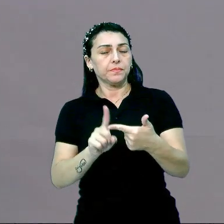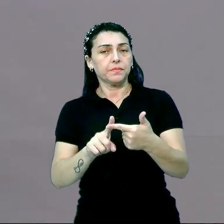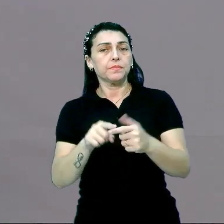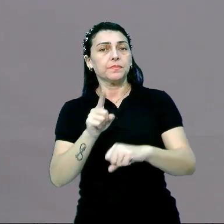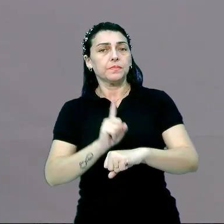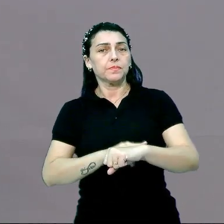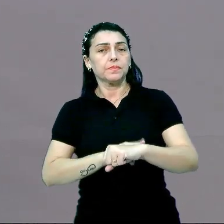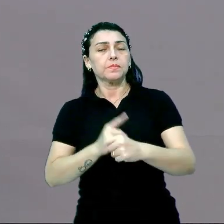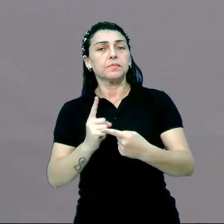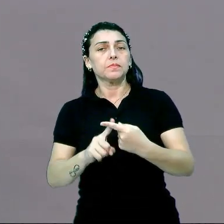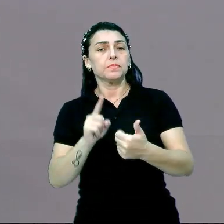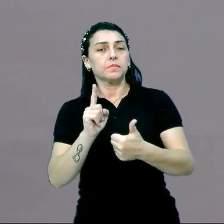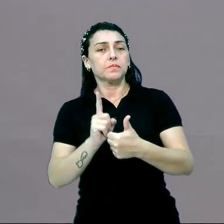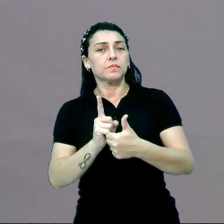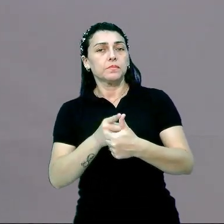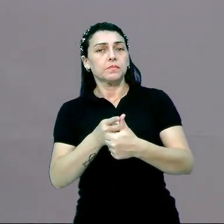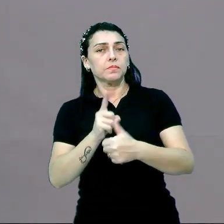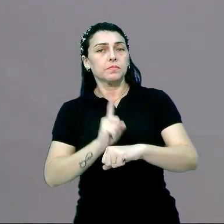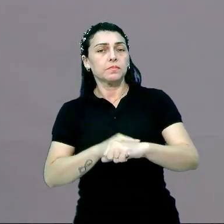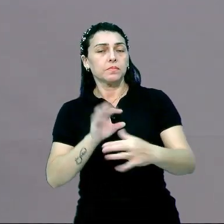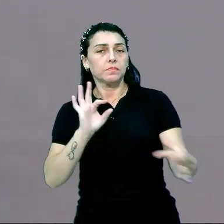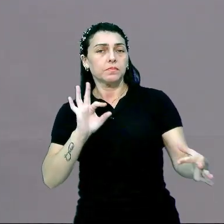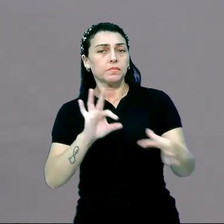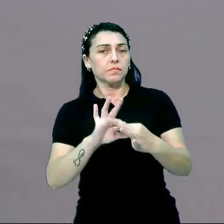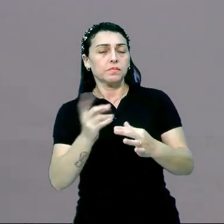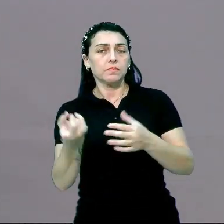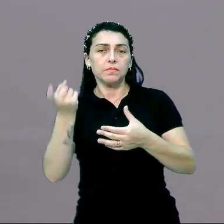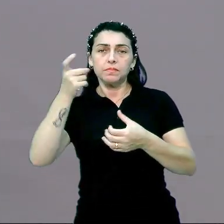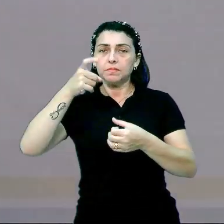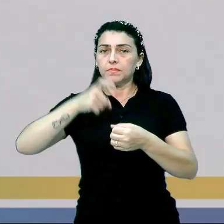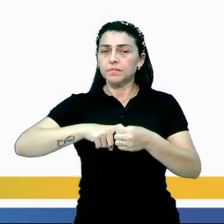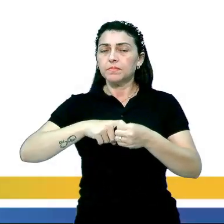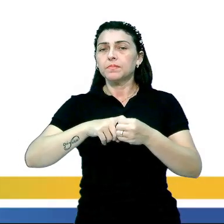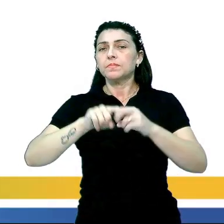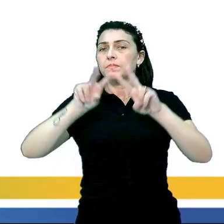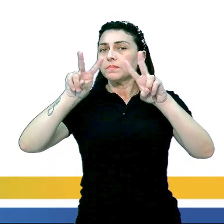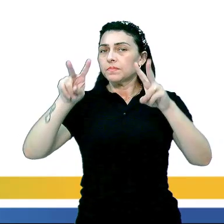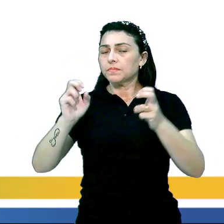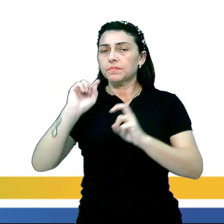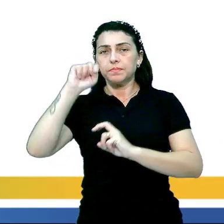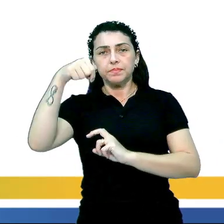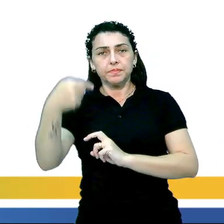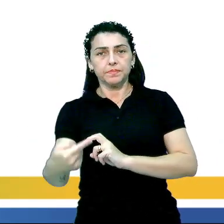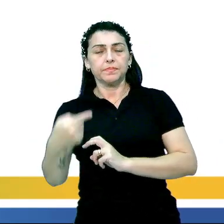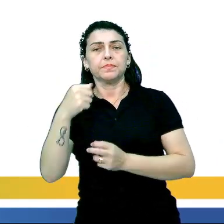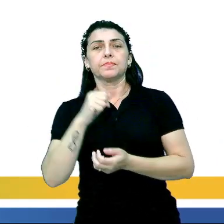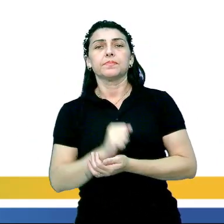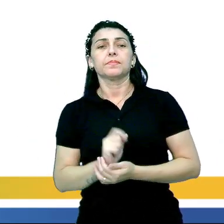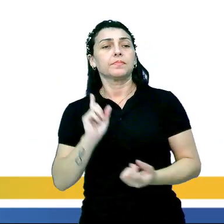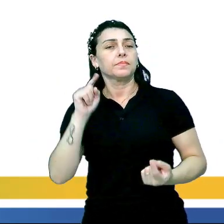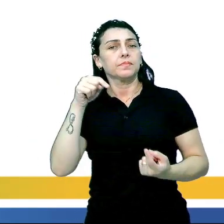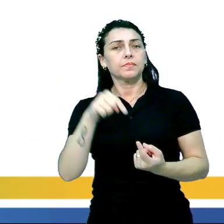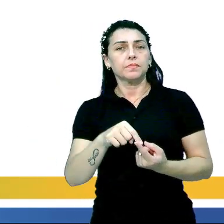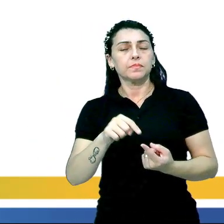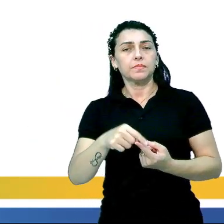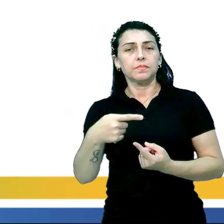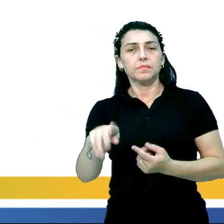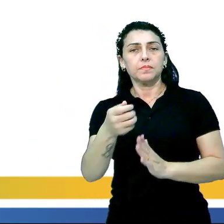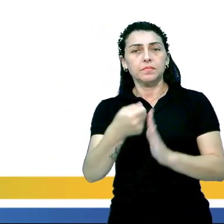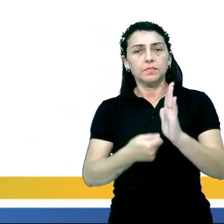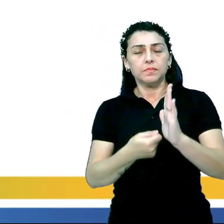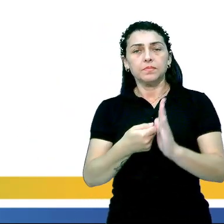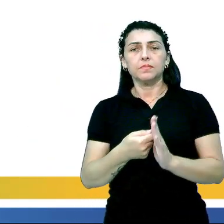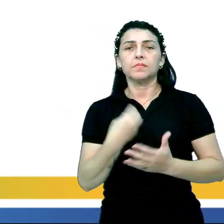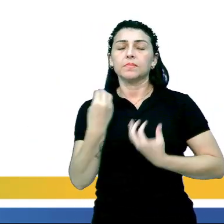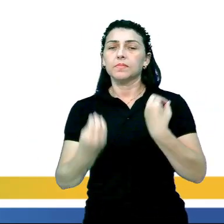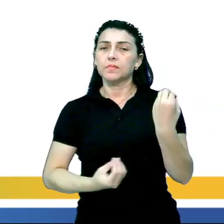porque o primeiro momento é o conectivo, você vai voltar ao tema e logo em seguida o objetivo da sua redação.